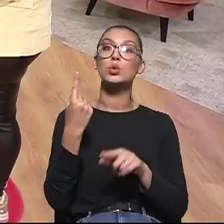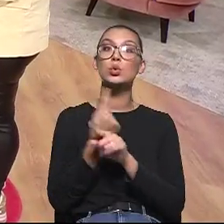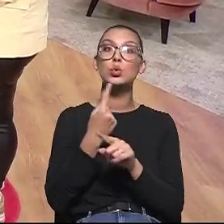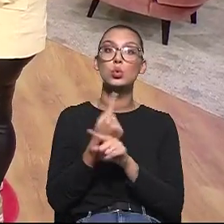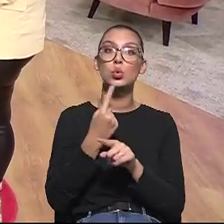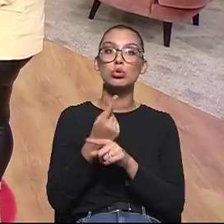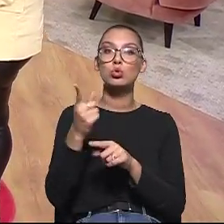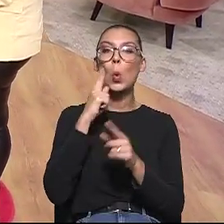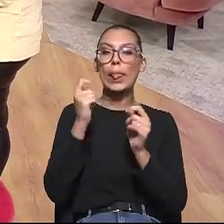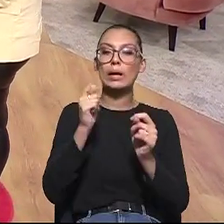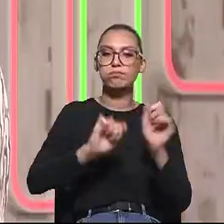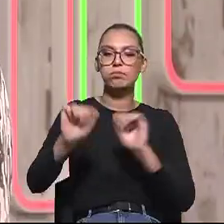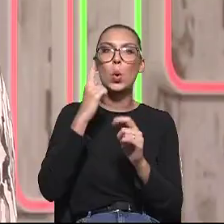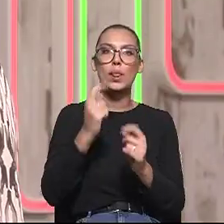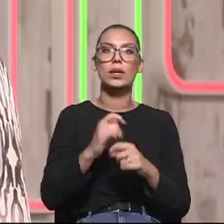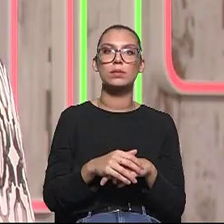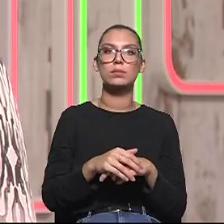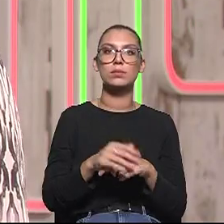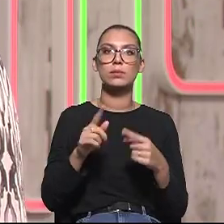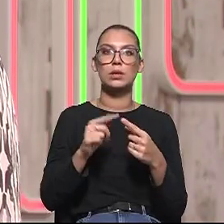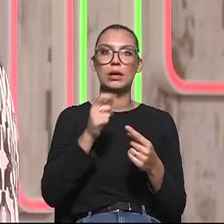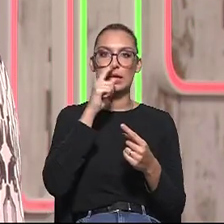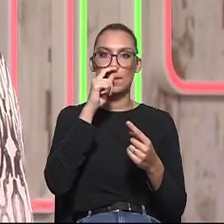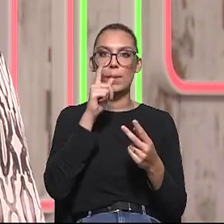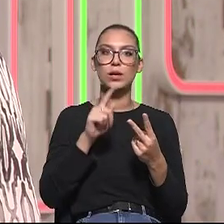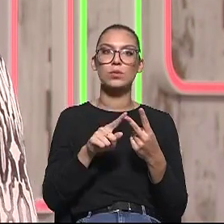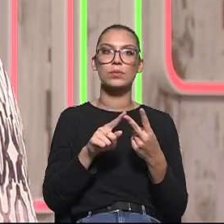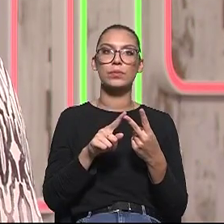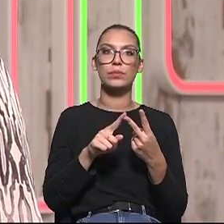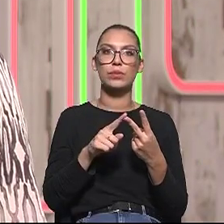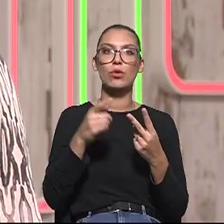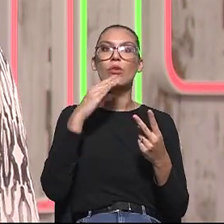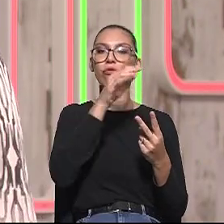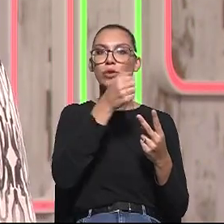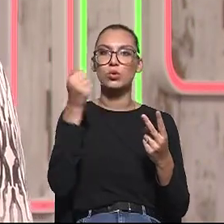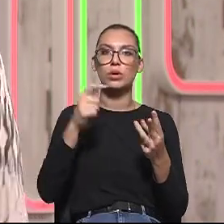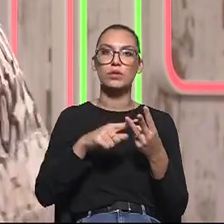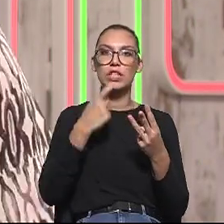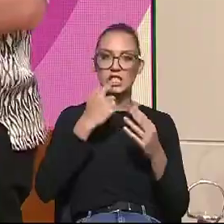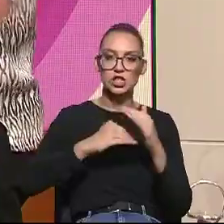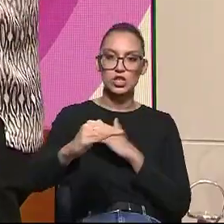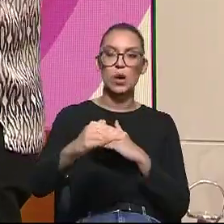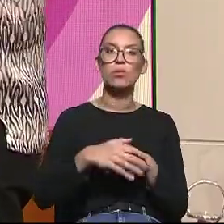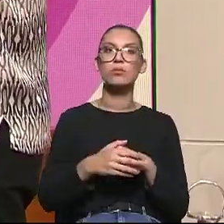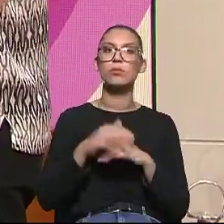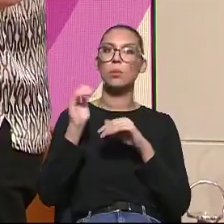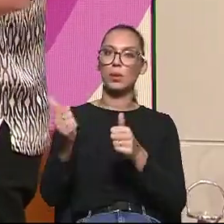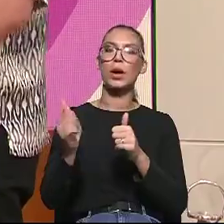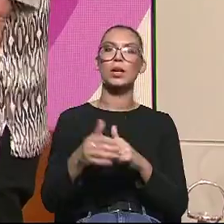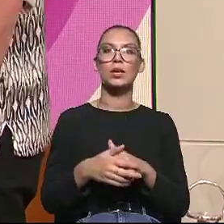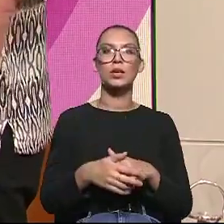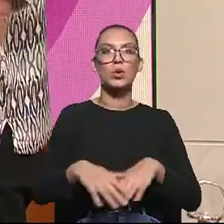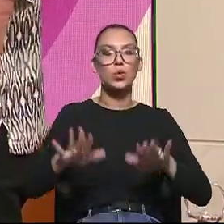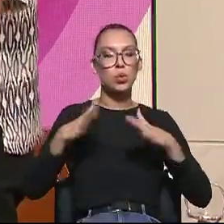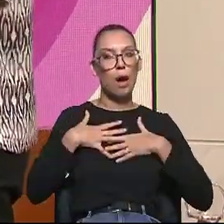que odeias limpar. Casa de banho, frigorífico e chão. Vai, carrega! Certo! Oh,